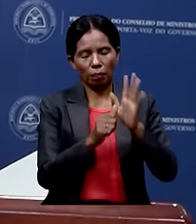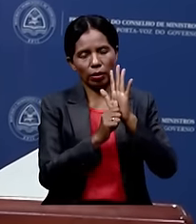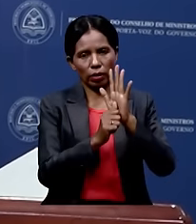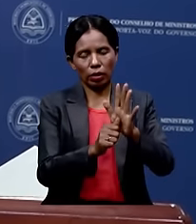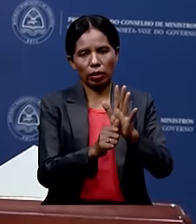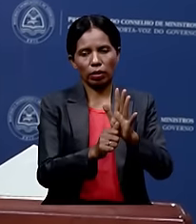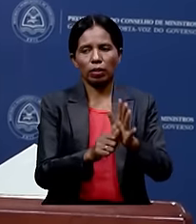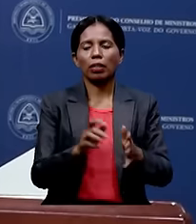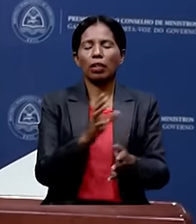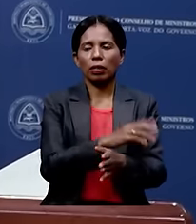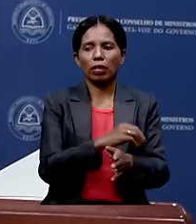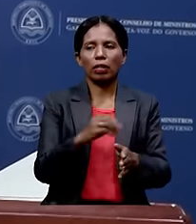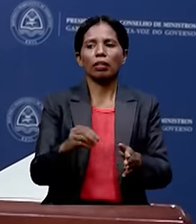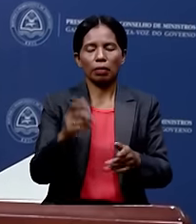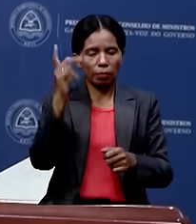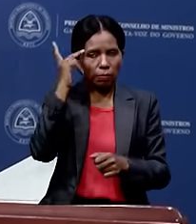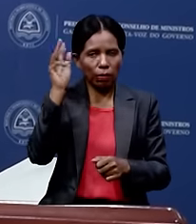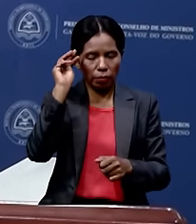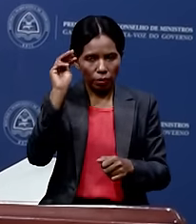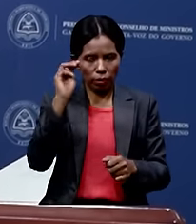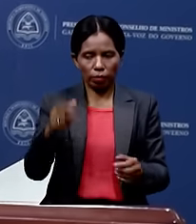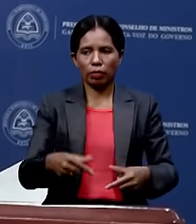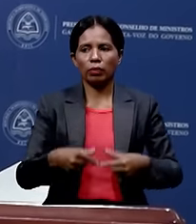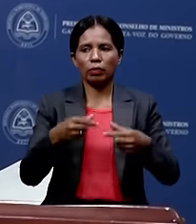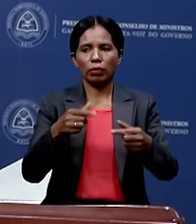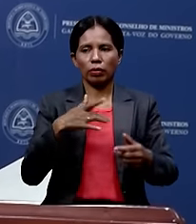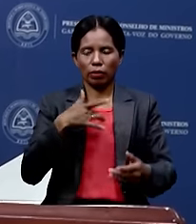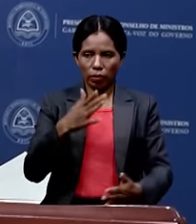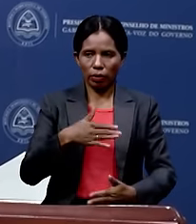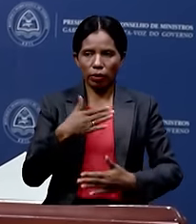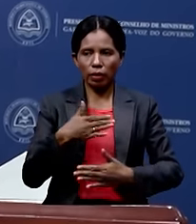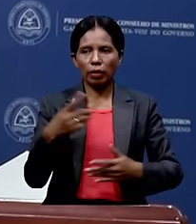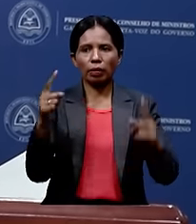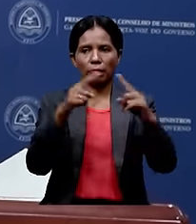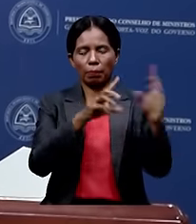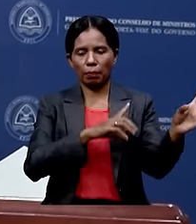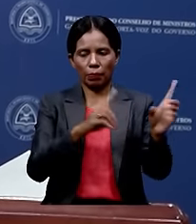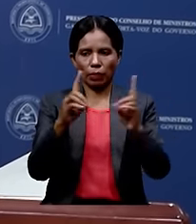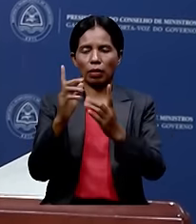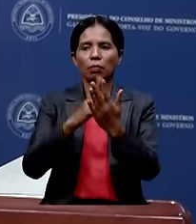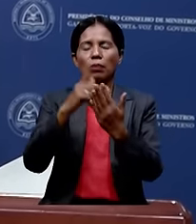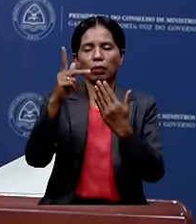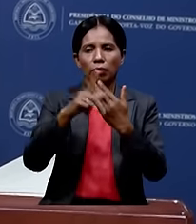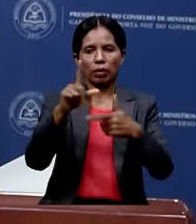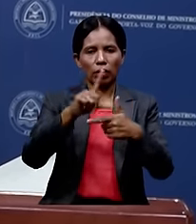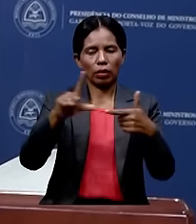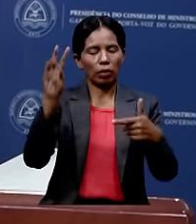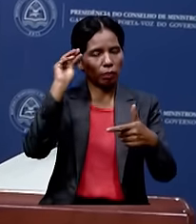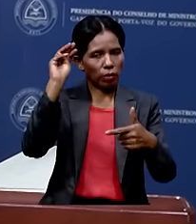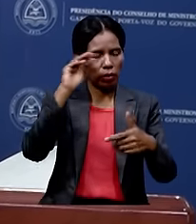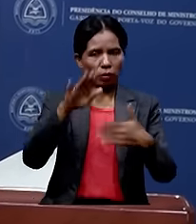halo apreciação e Sua Excelência Primeiro-Ministro nos for apreciação ba implementação do programa serne, ba linha ministra